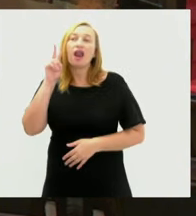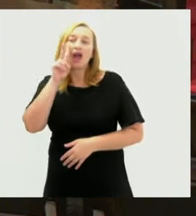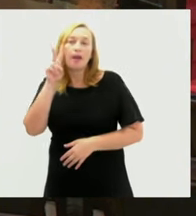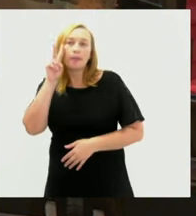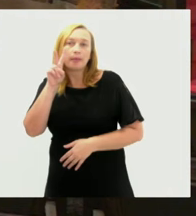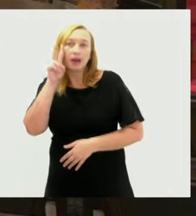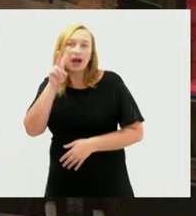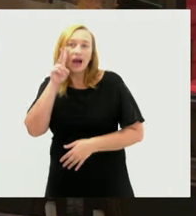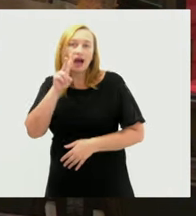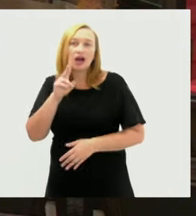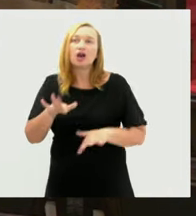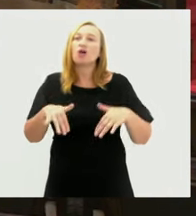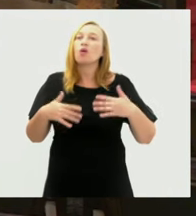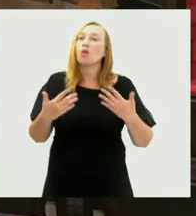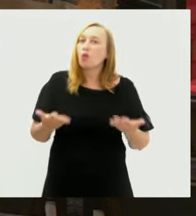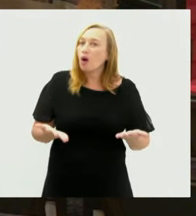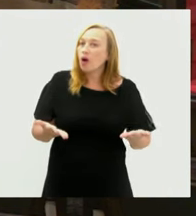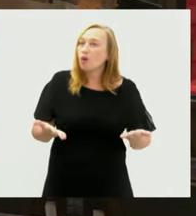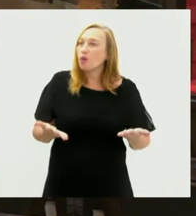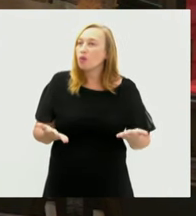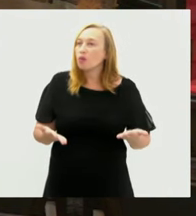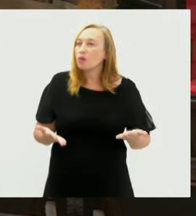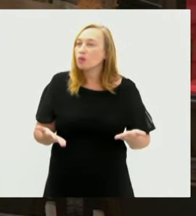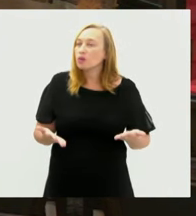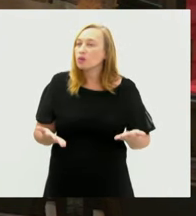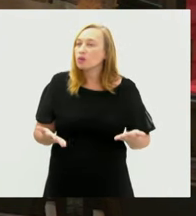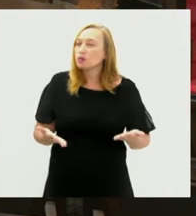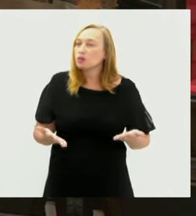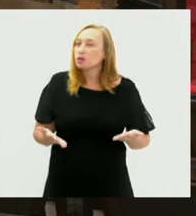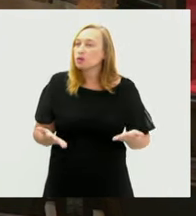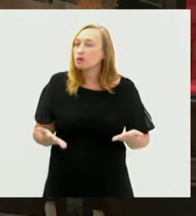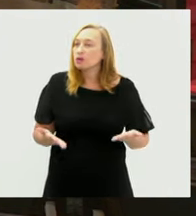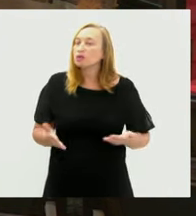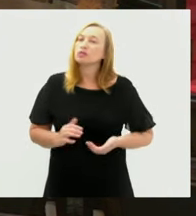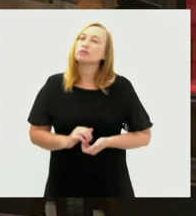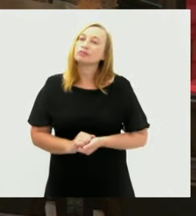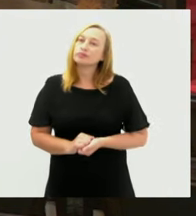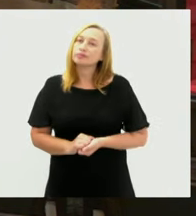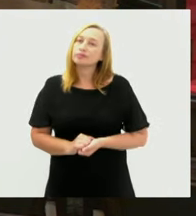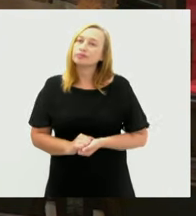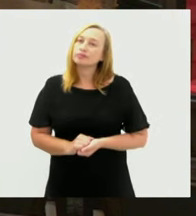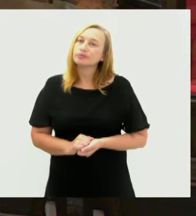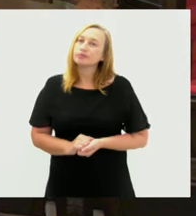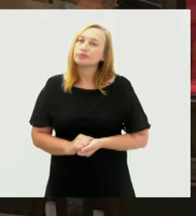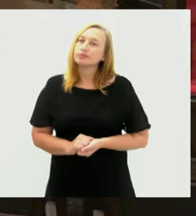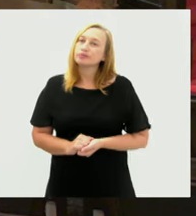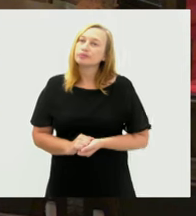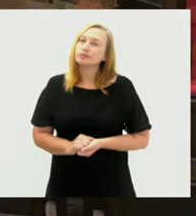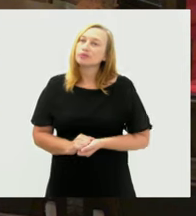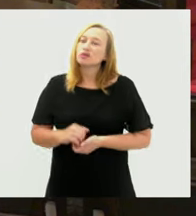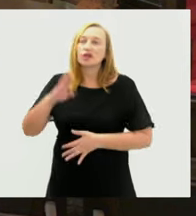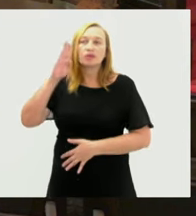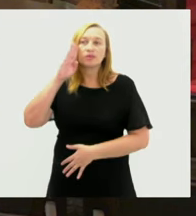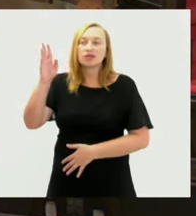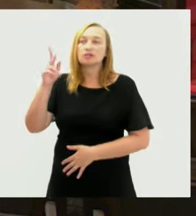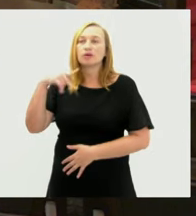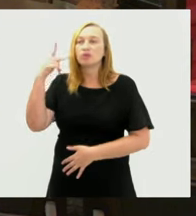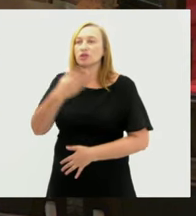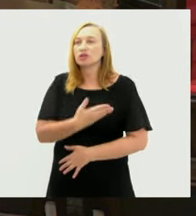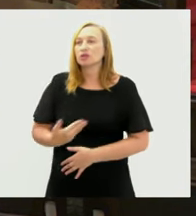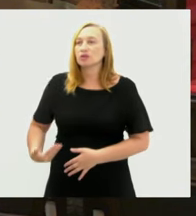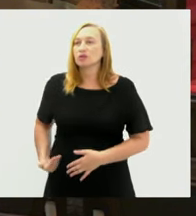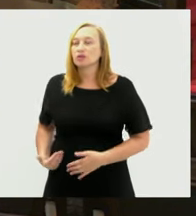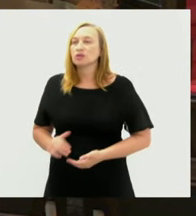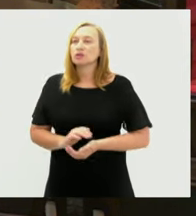qual deveria ser, ou quais deveriam ser, as prioridades de políticas públicas para